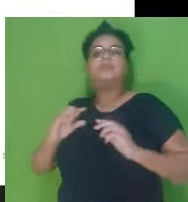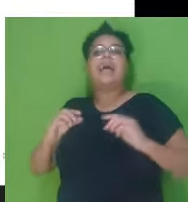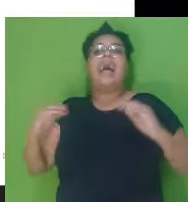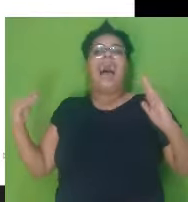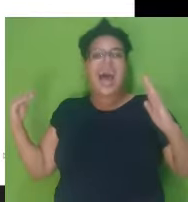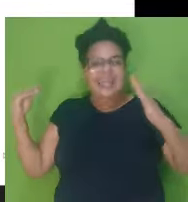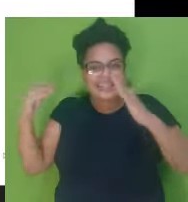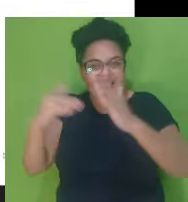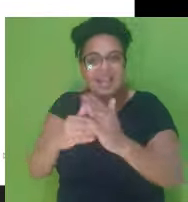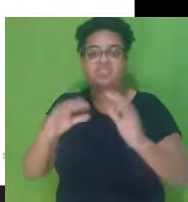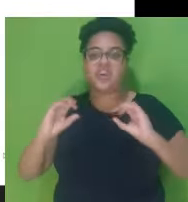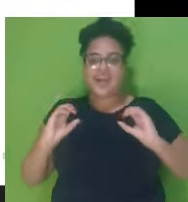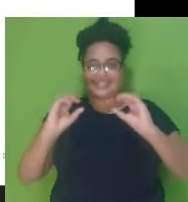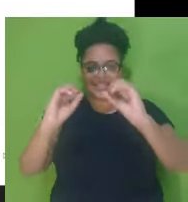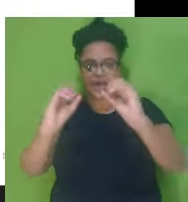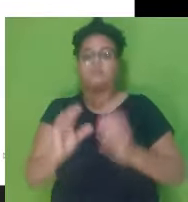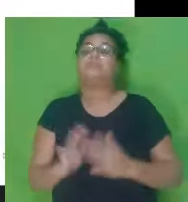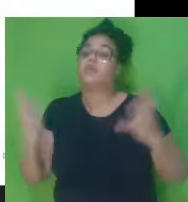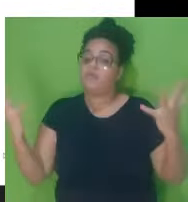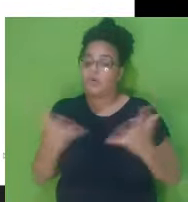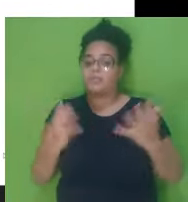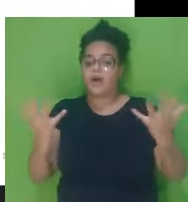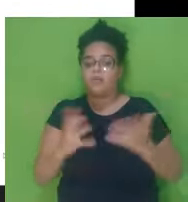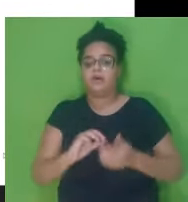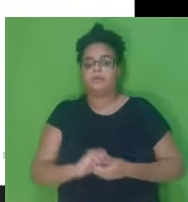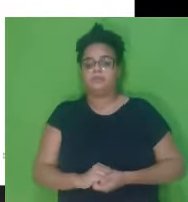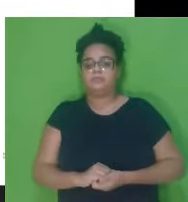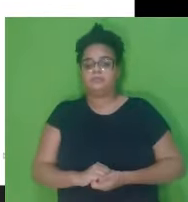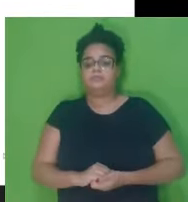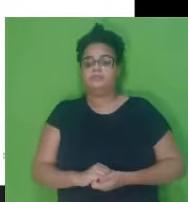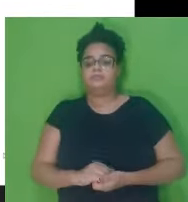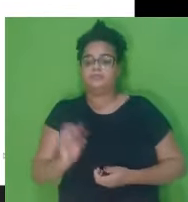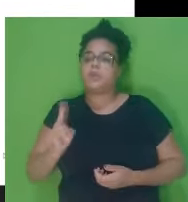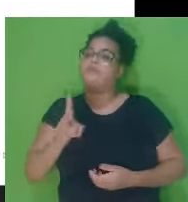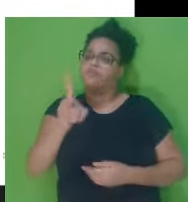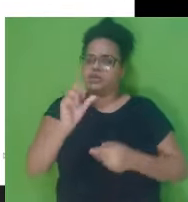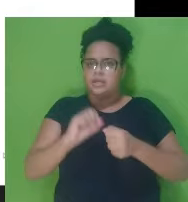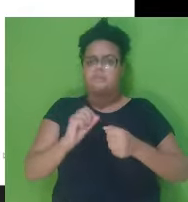anterior. Então vamos lá.